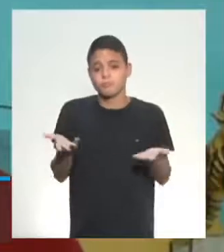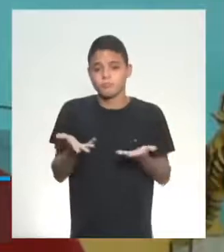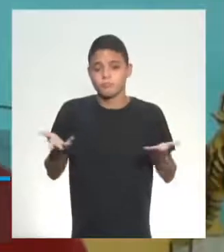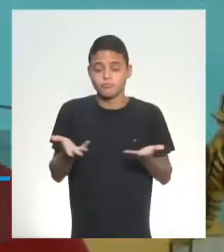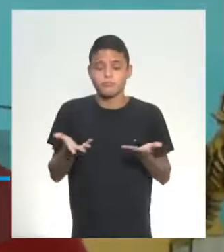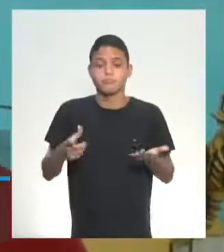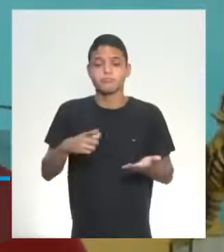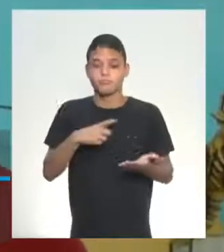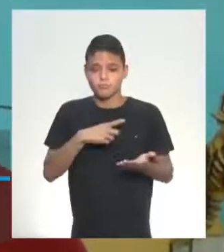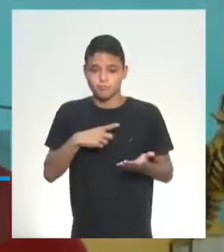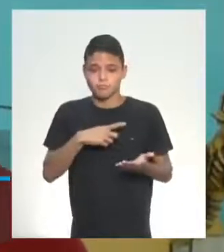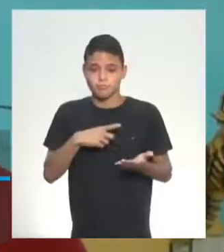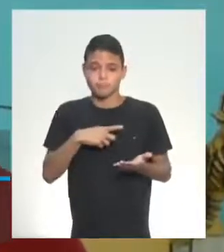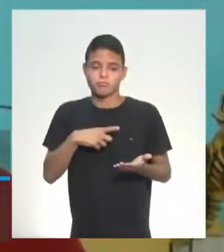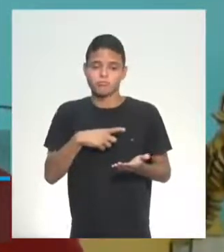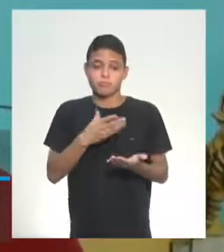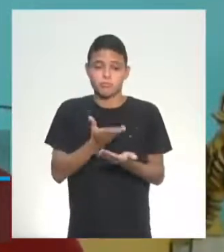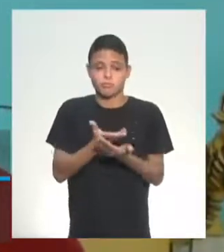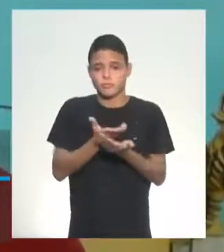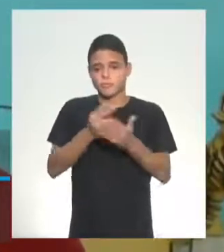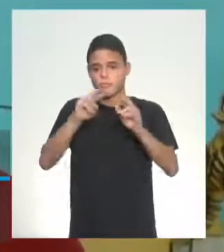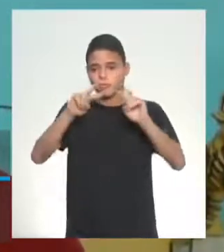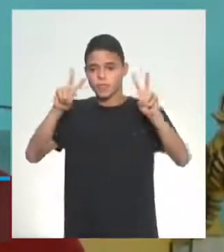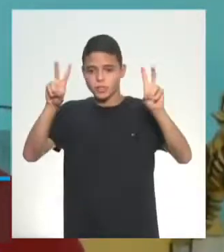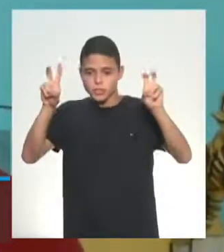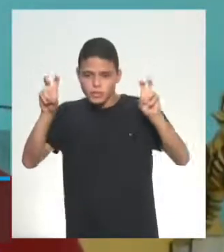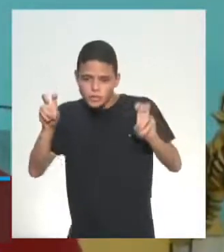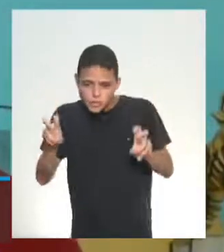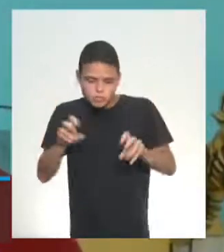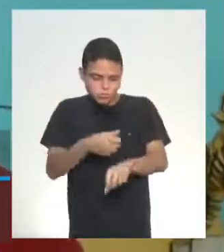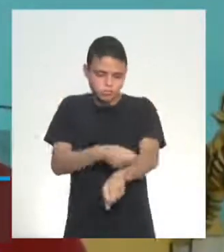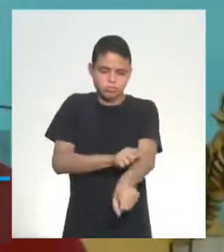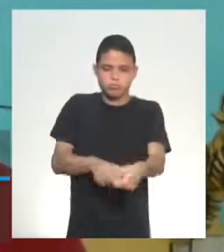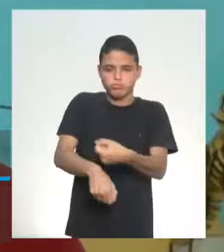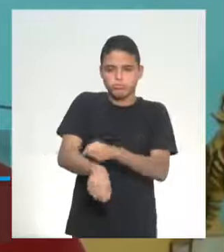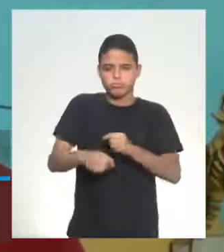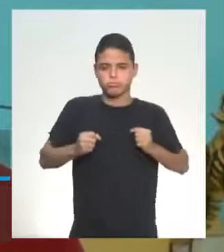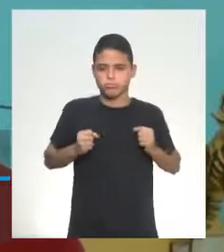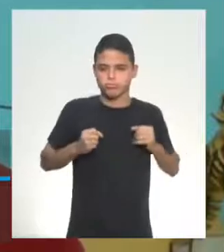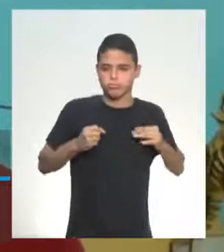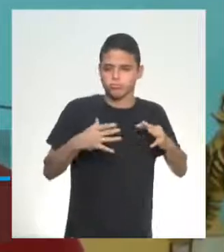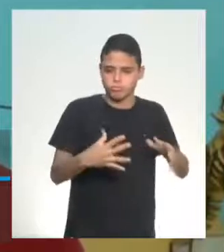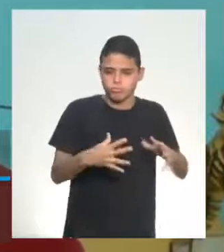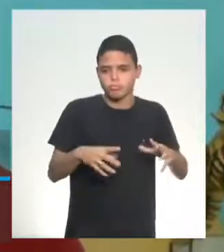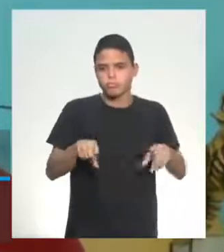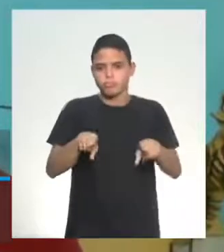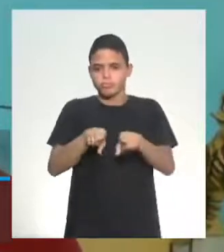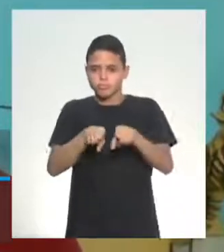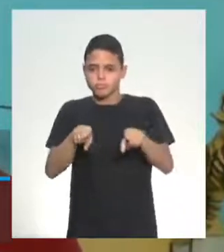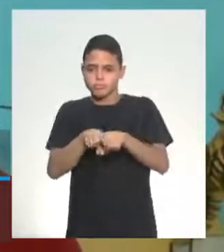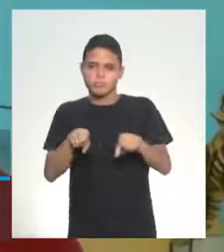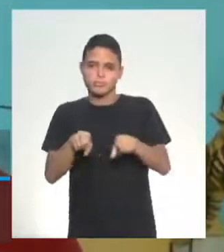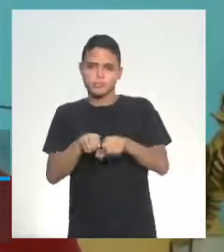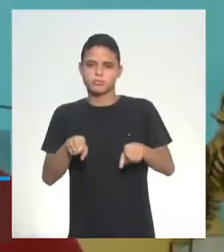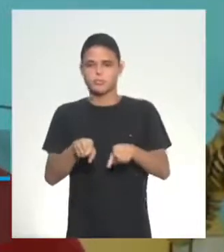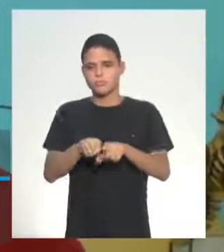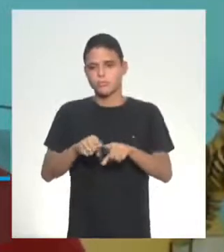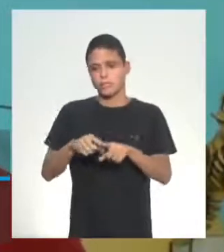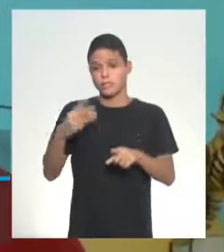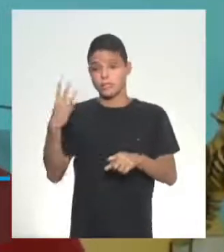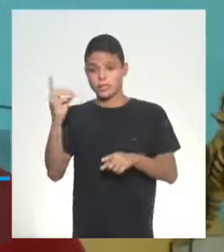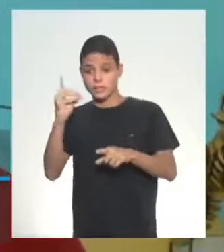o programa com o título 3D Mão na Massa, eu Chico, e eu quero convidar todos vocês que fiquem